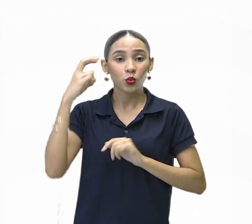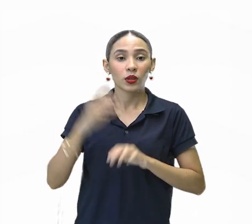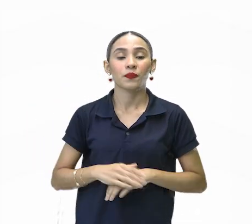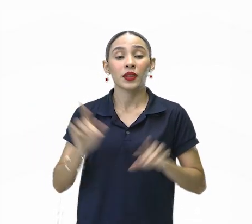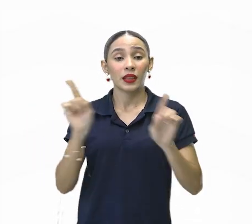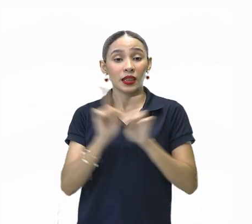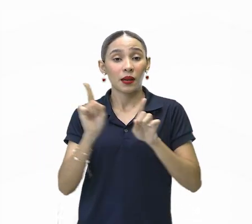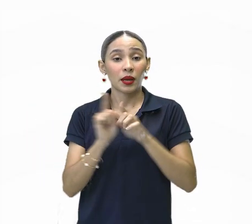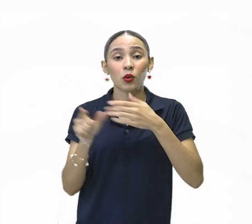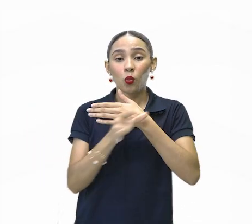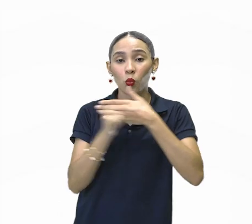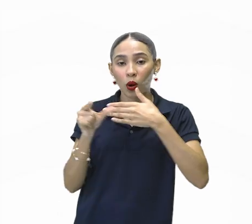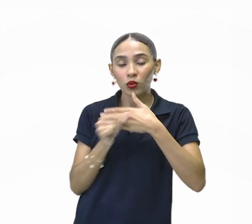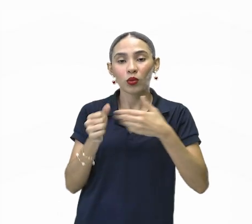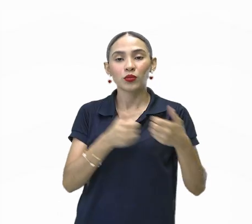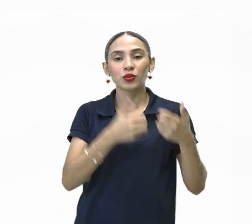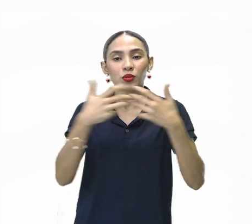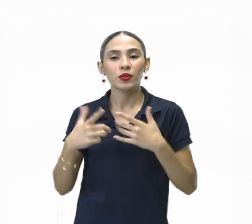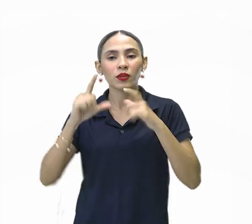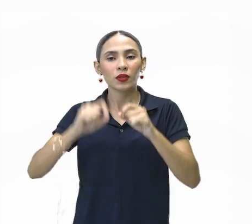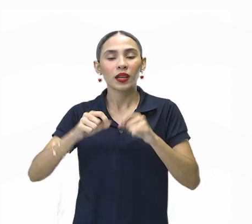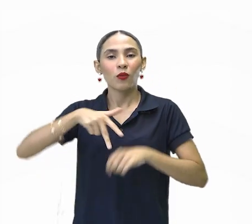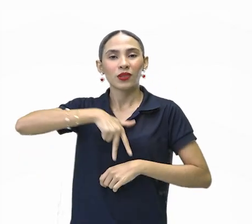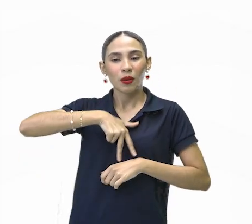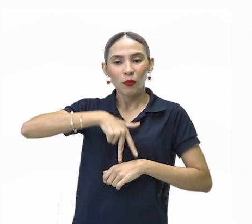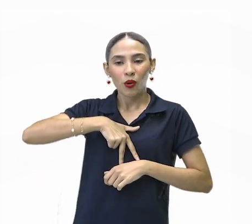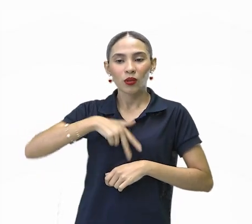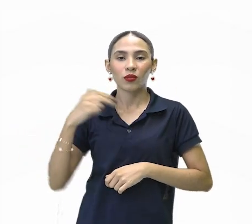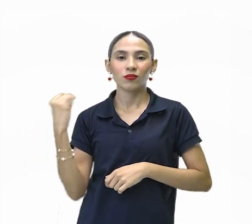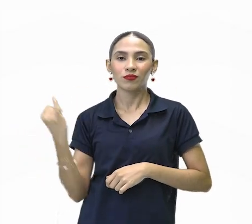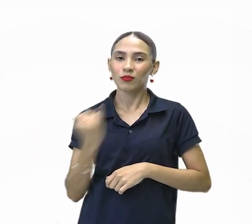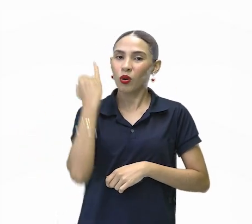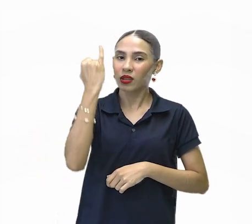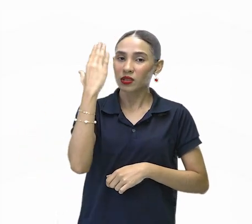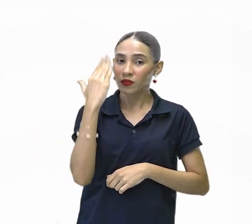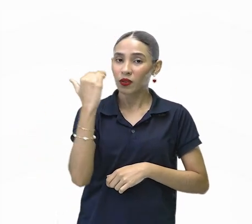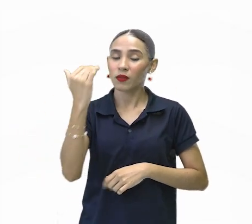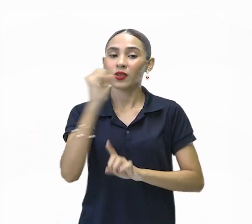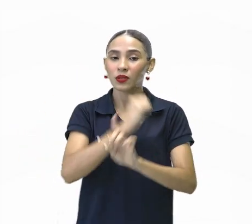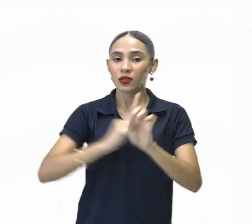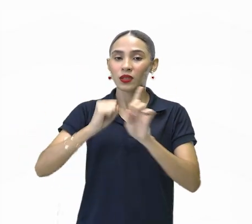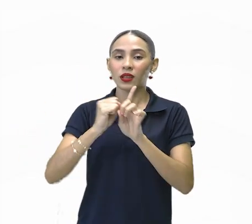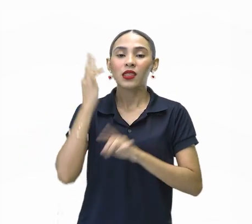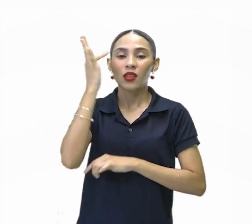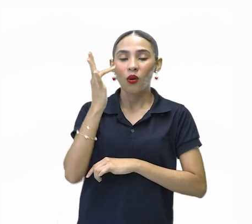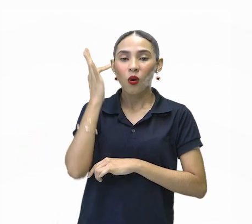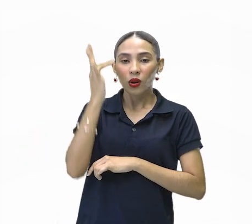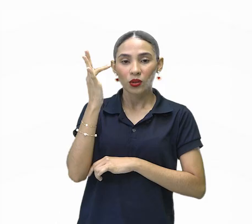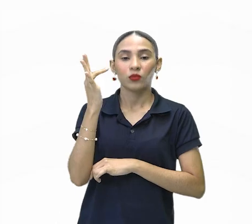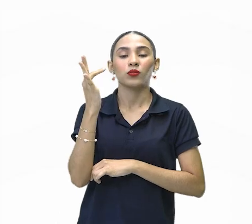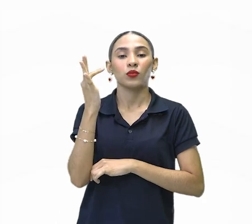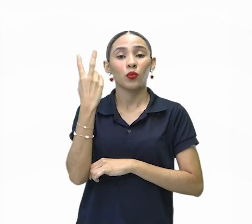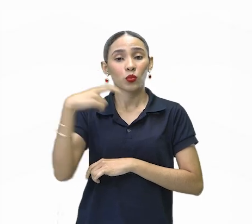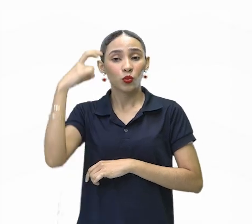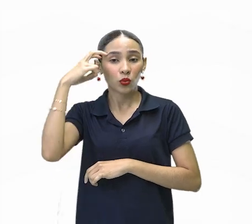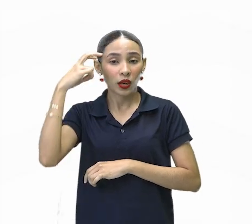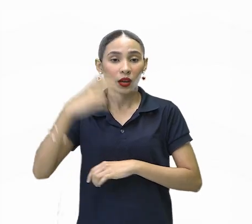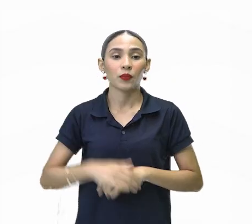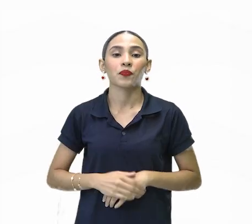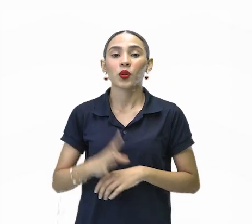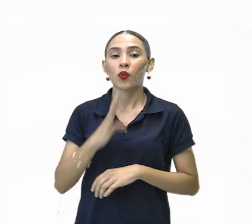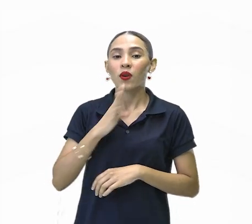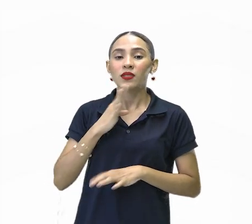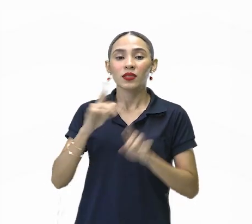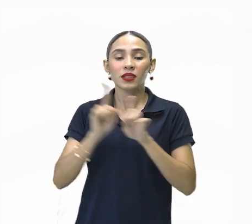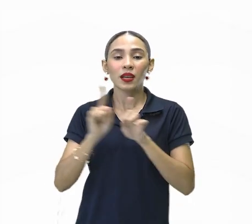Garcia Canglini é um renomado antropólogo, sociólogo e teórico cultural argentino-mexicano, conhecido